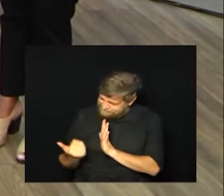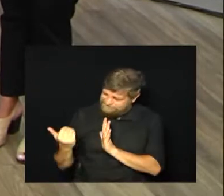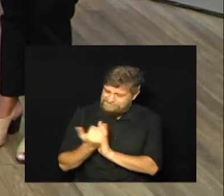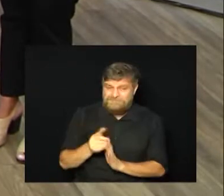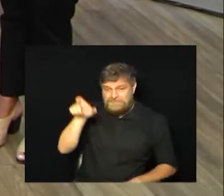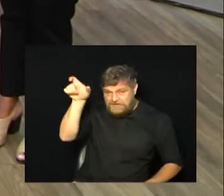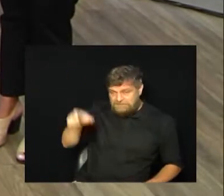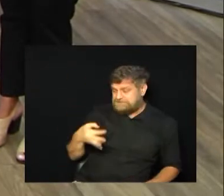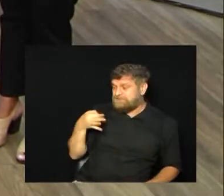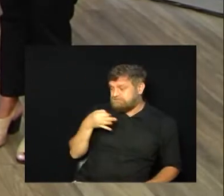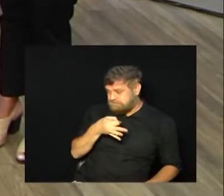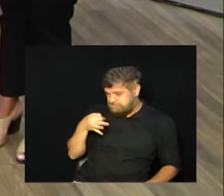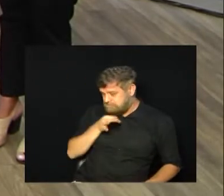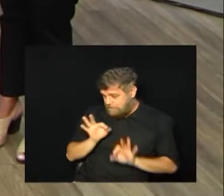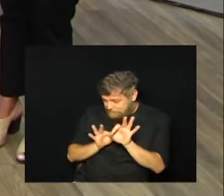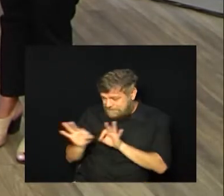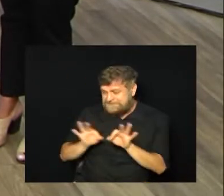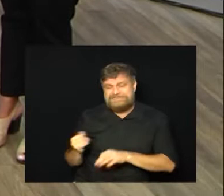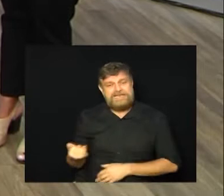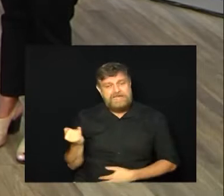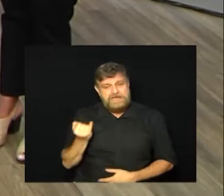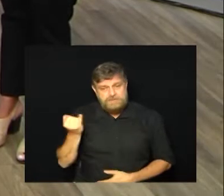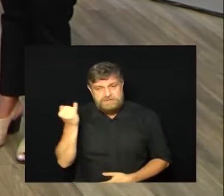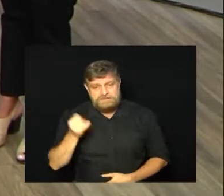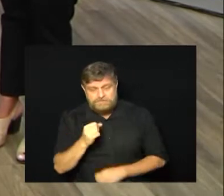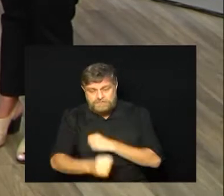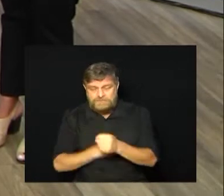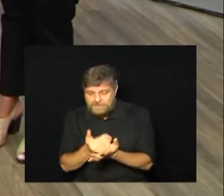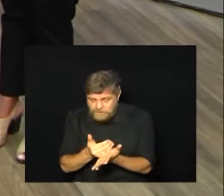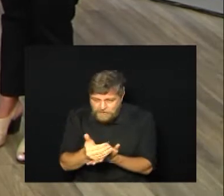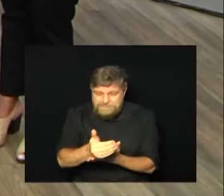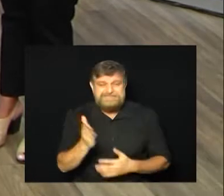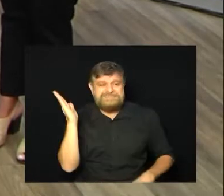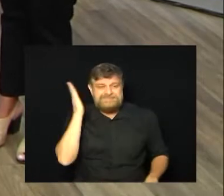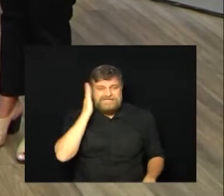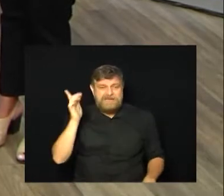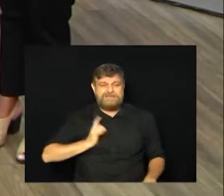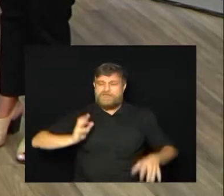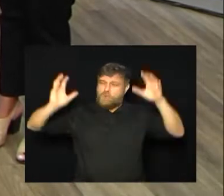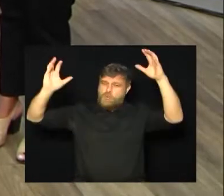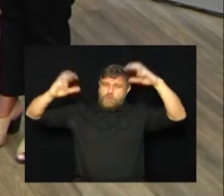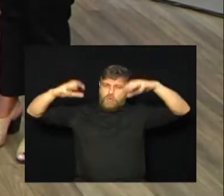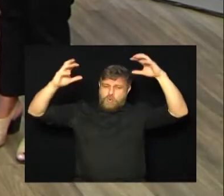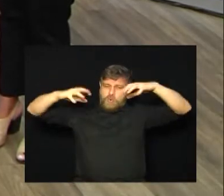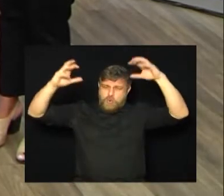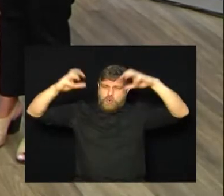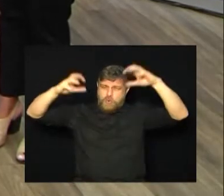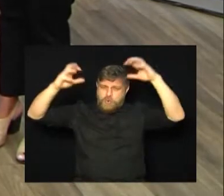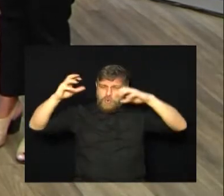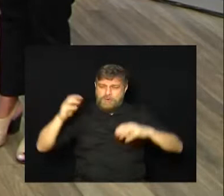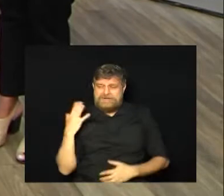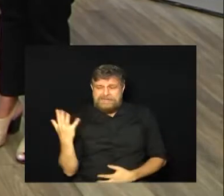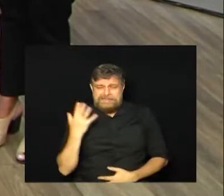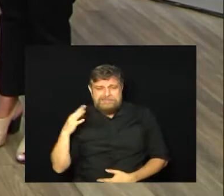você citou é importantíssimo, Vivi. Começo de ano, a gente sabe, época de chuvas, de verão, então a gente faz